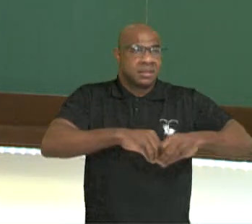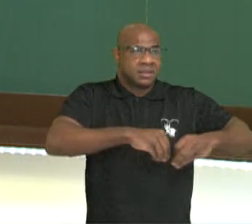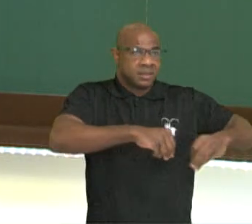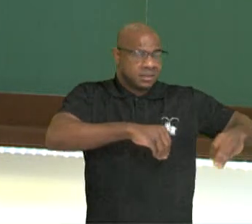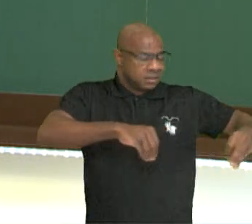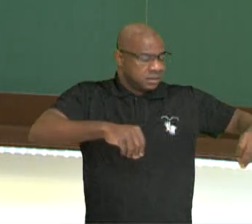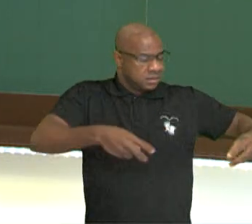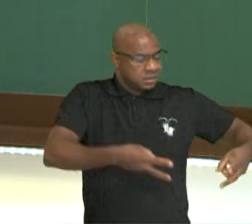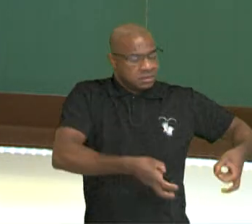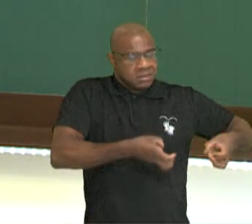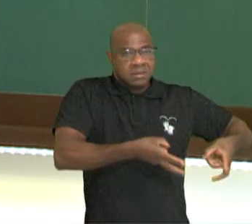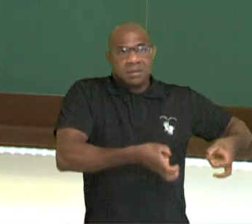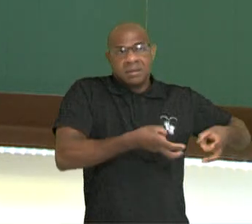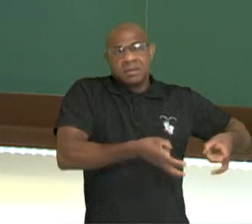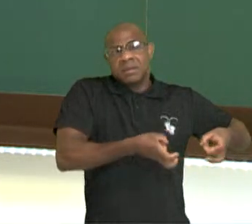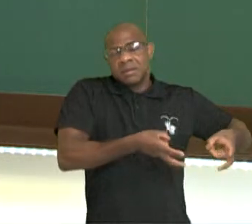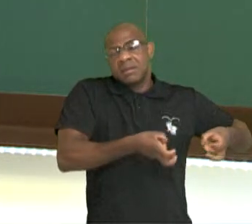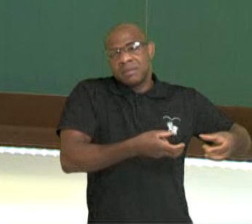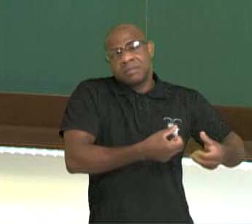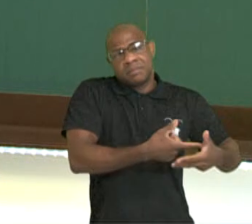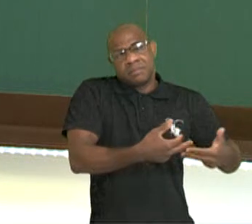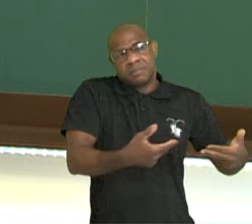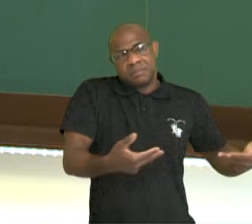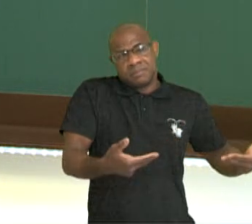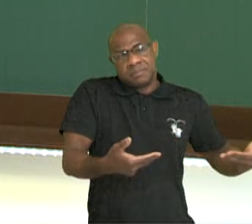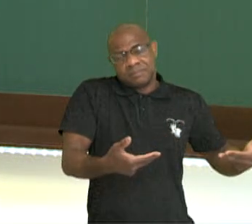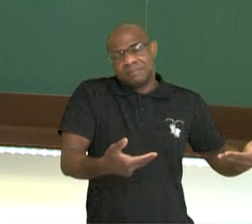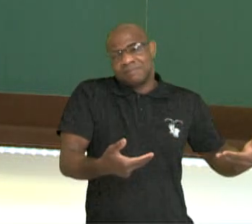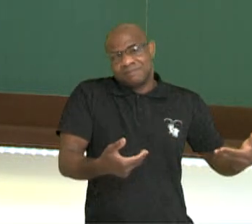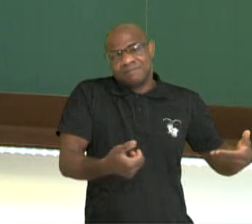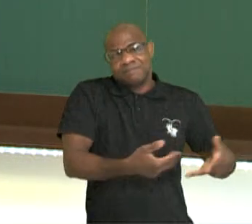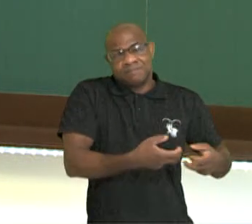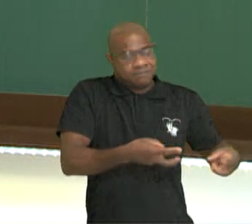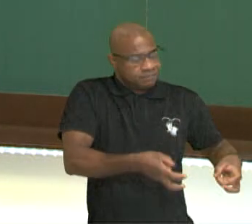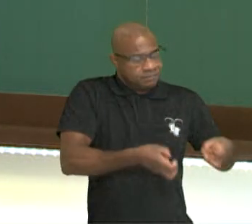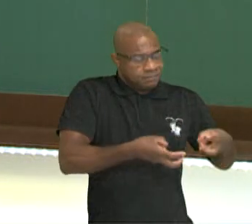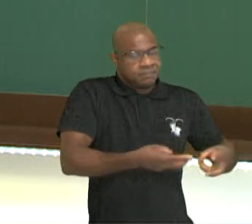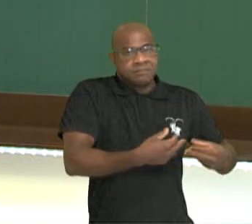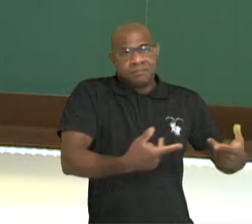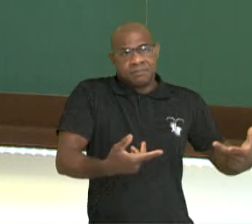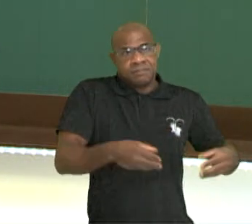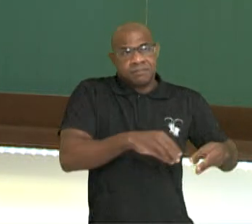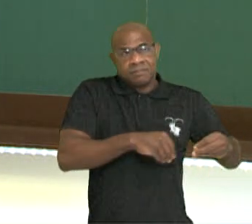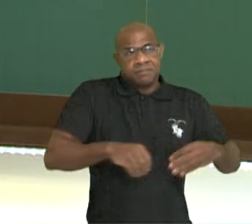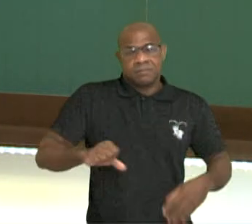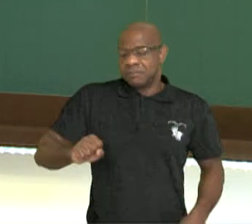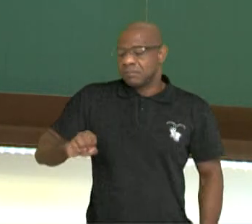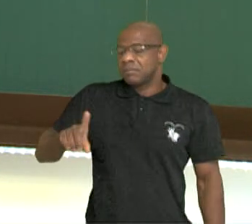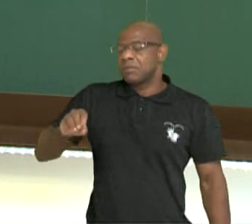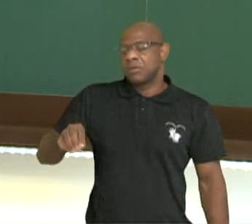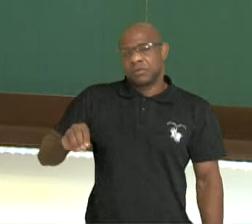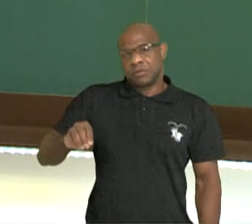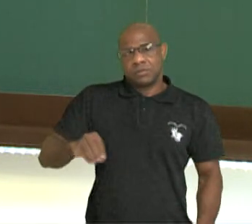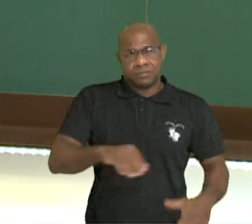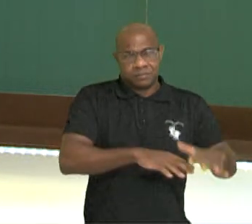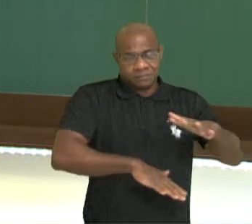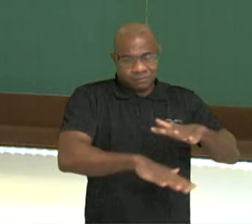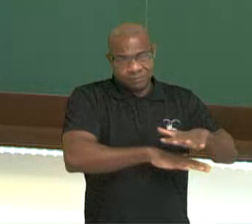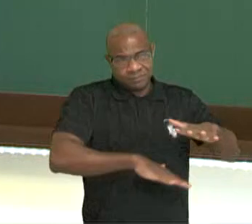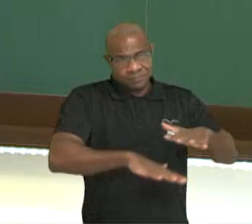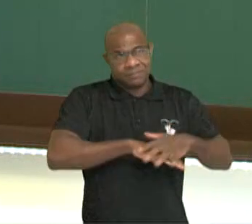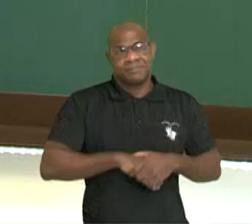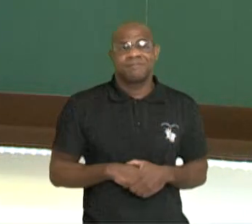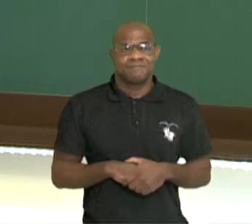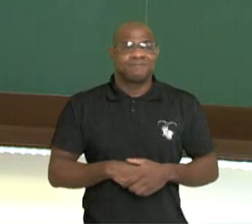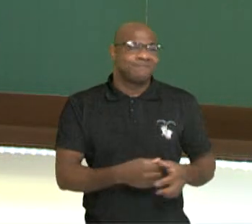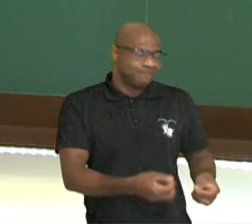extração e à retirada de recursos de origem mineral, que são encontrados aonde? no subsolo. E é aí que